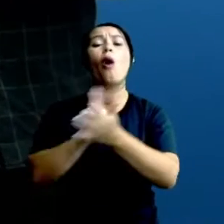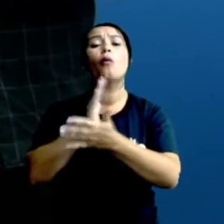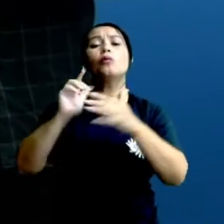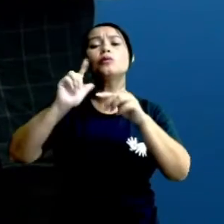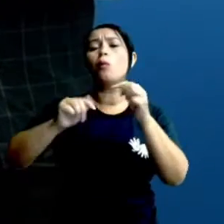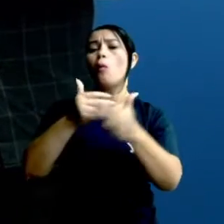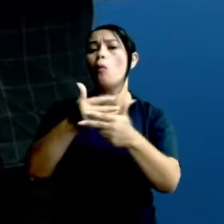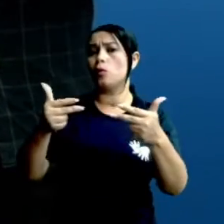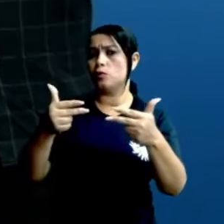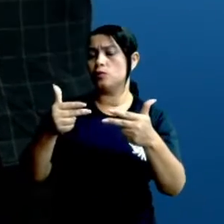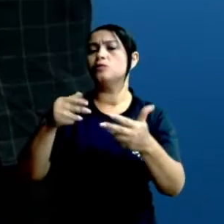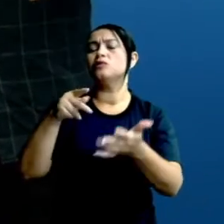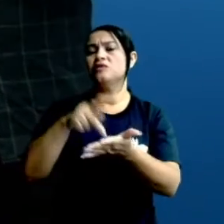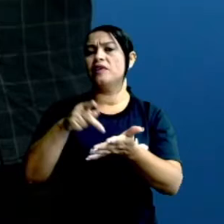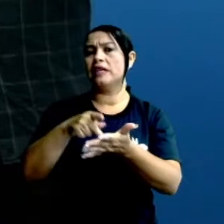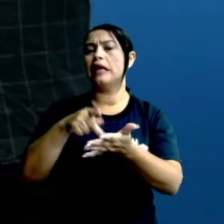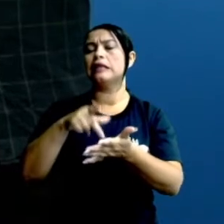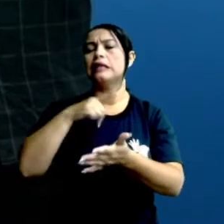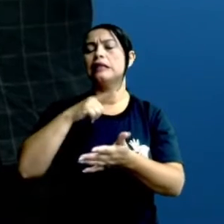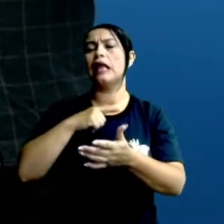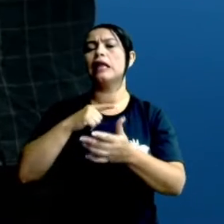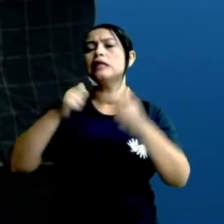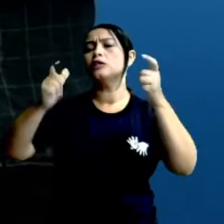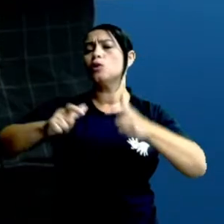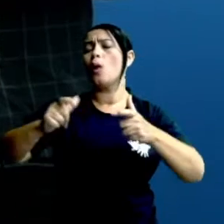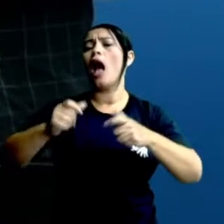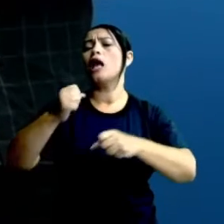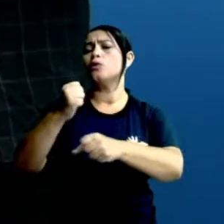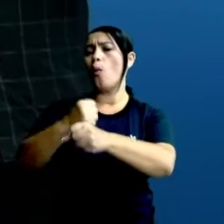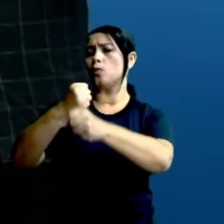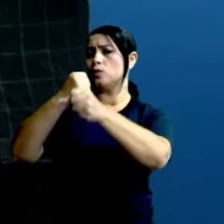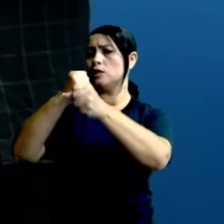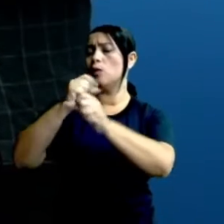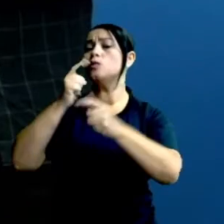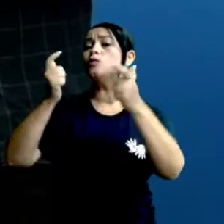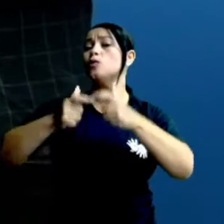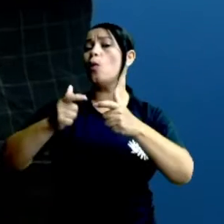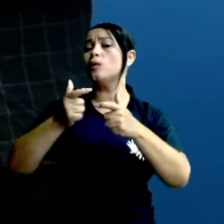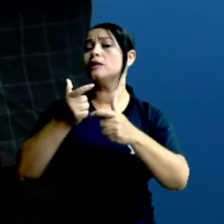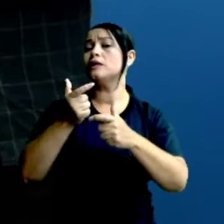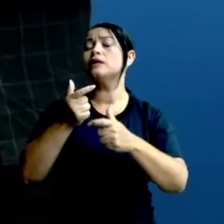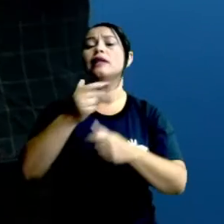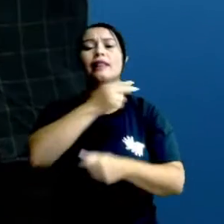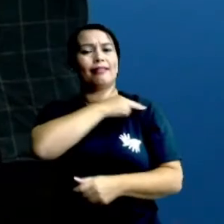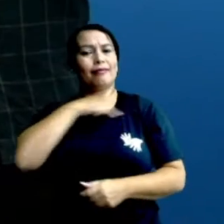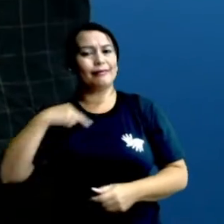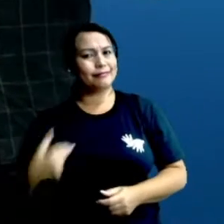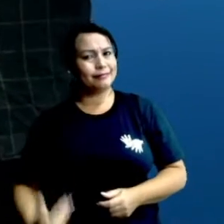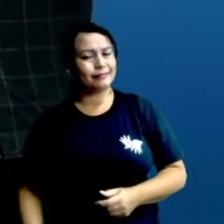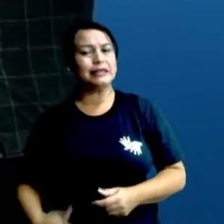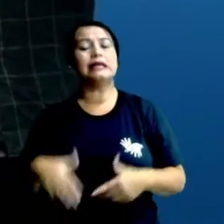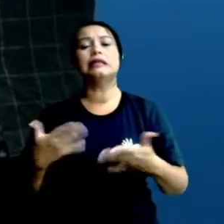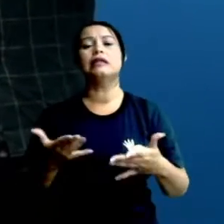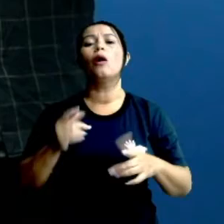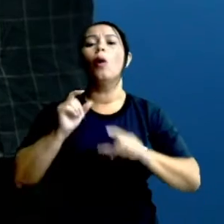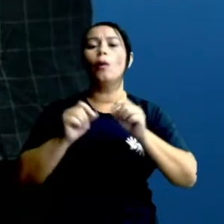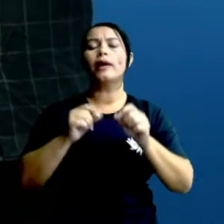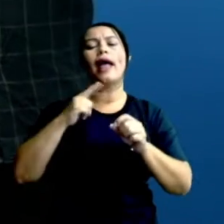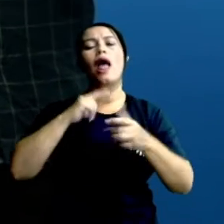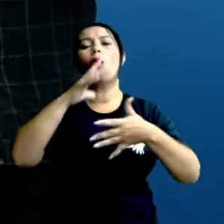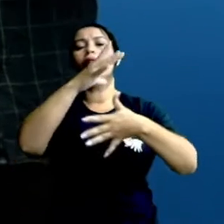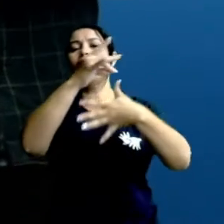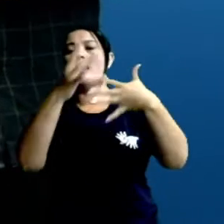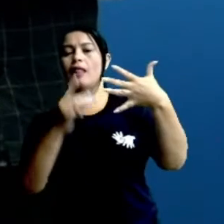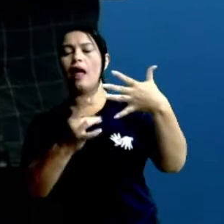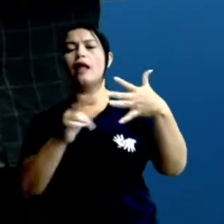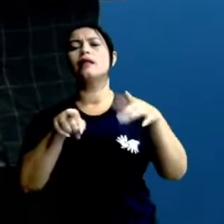dos produtos existentes, né, nesses armazéns de construção são de origem chinesa, tá bom? Então, assim, é um detalhe